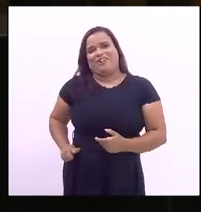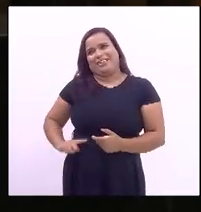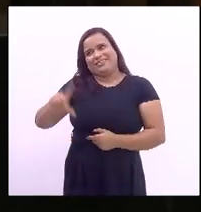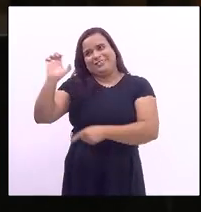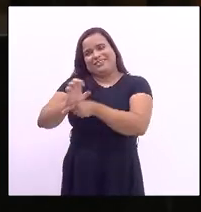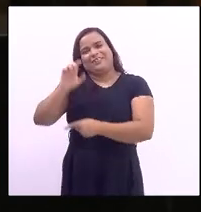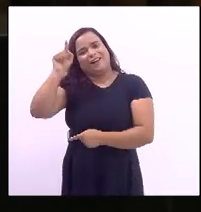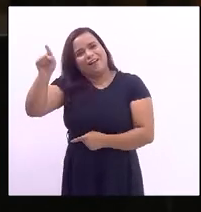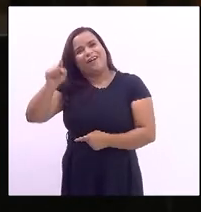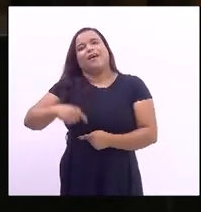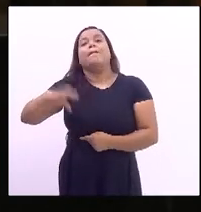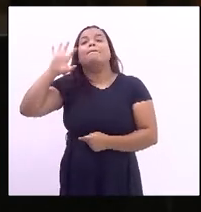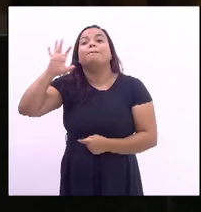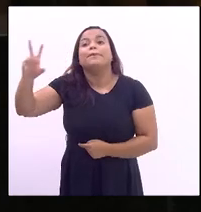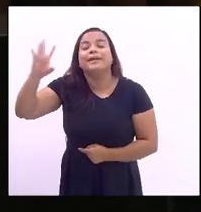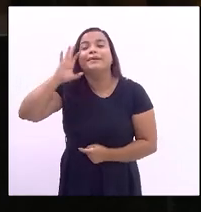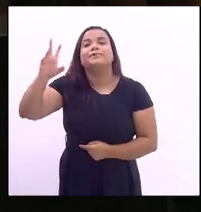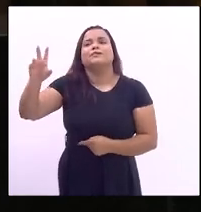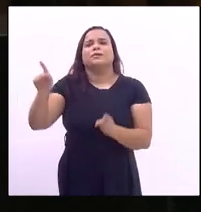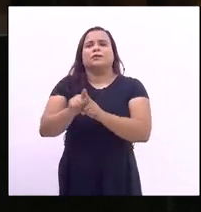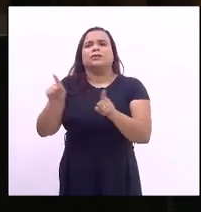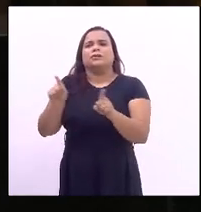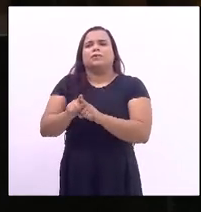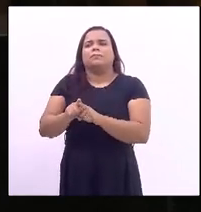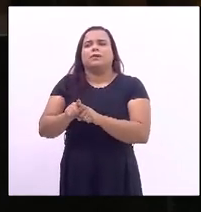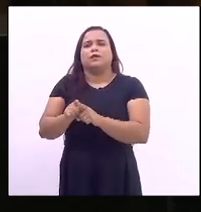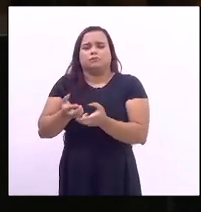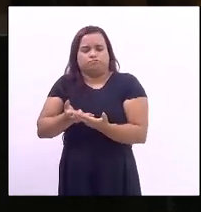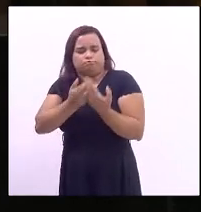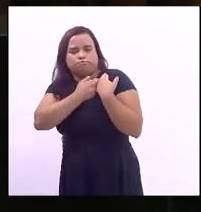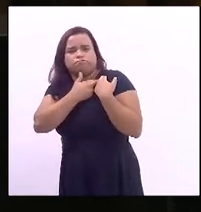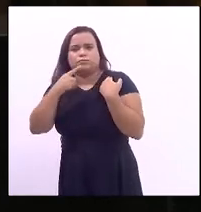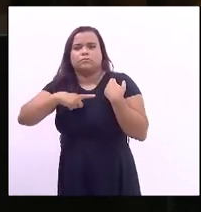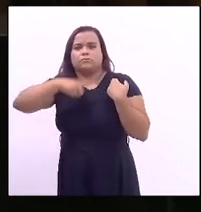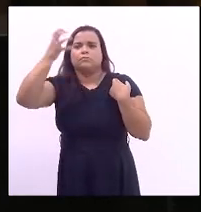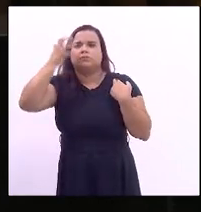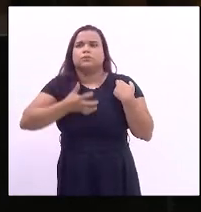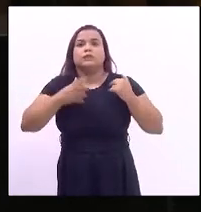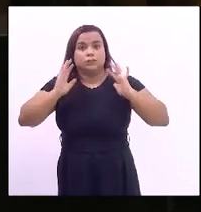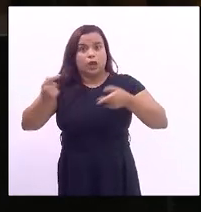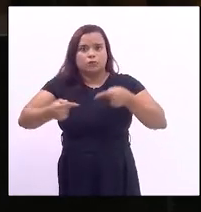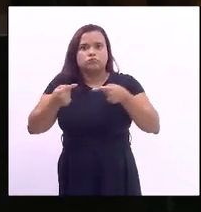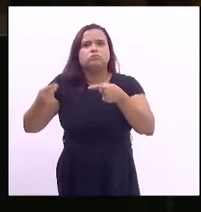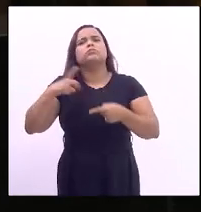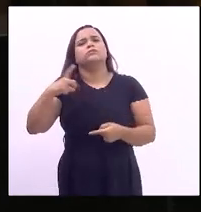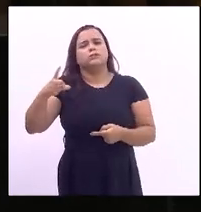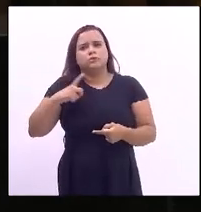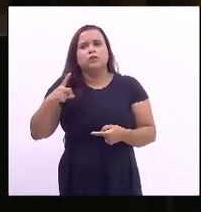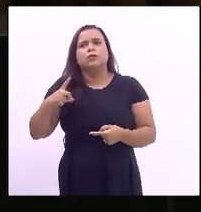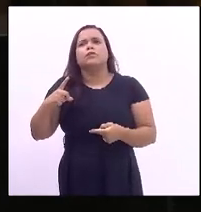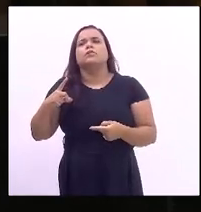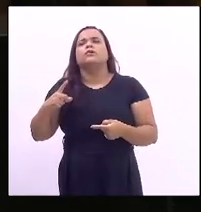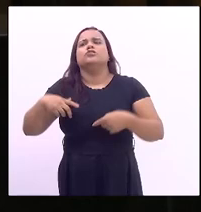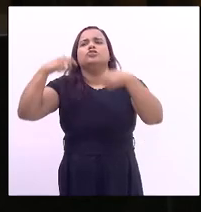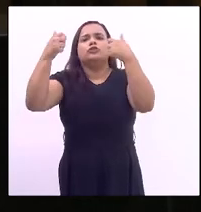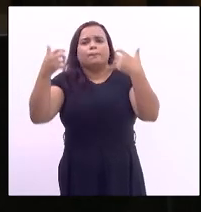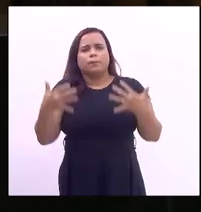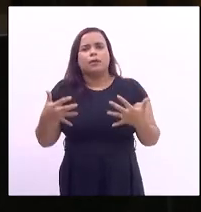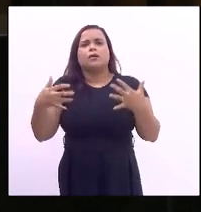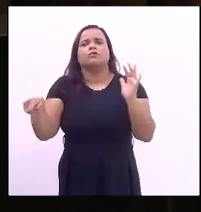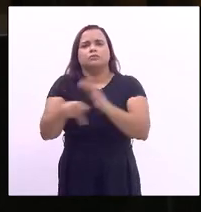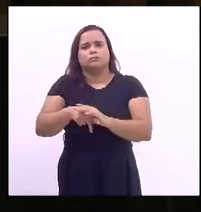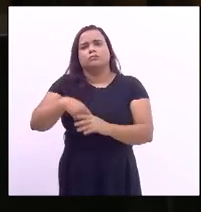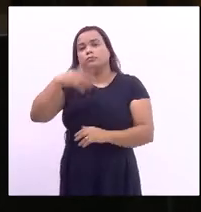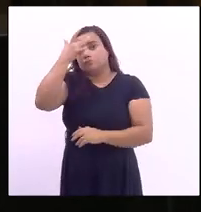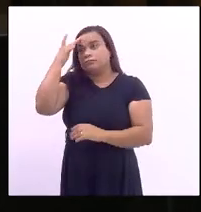que pensa e que responde e que já está no debate com a fala de um